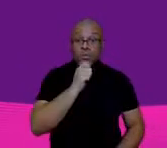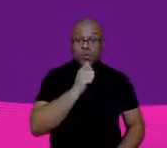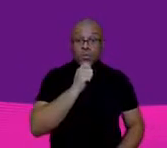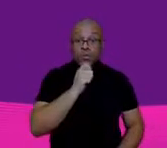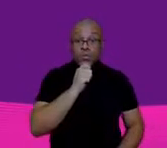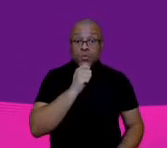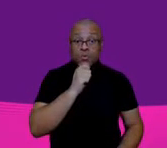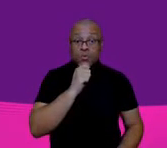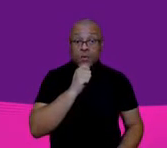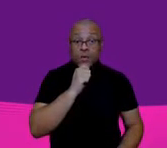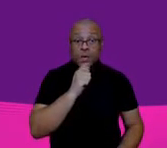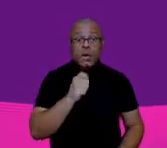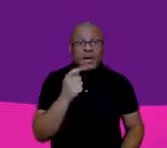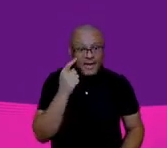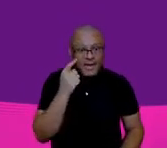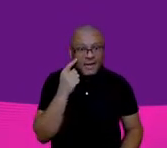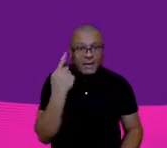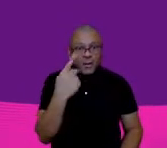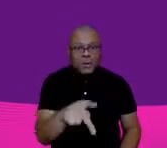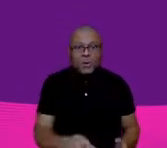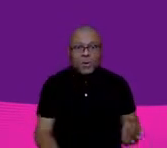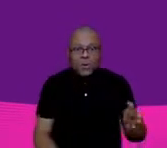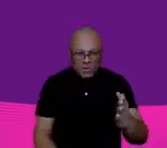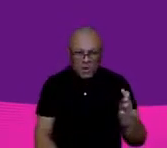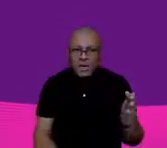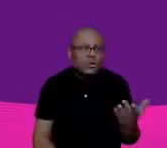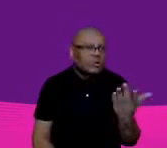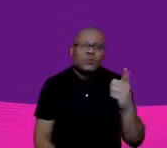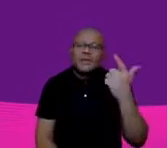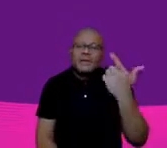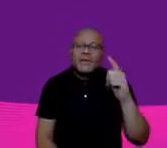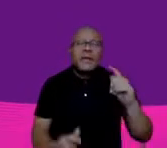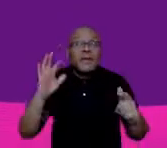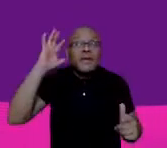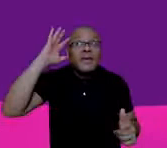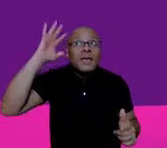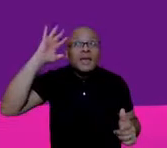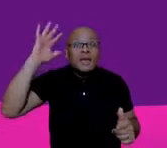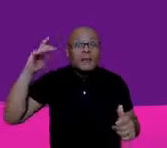o braço dele, obviamente ele não tem força nenhuma, mas ele está pensando em fazer isso.